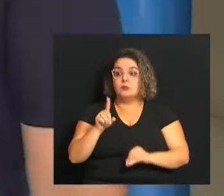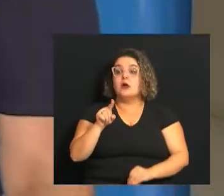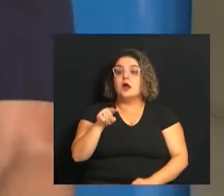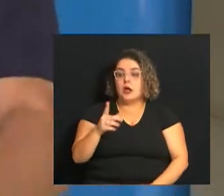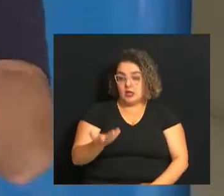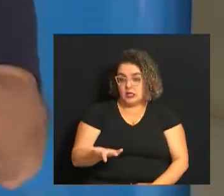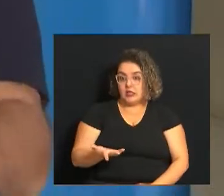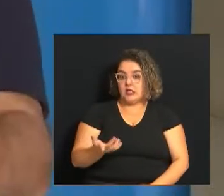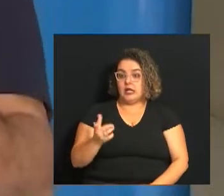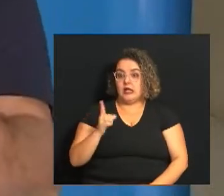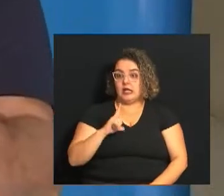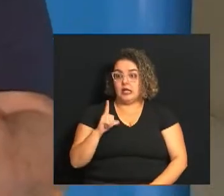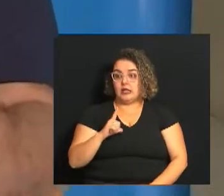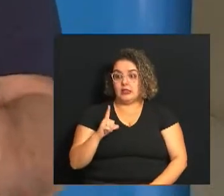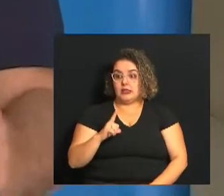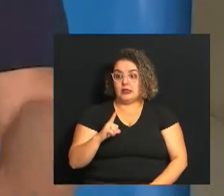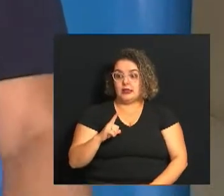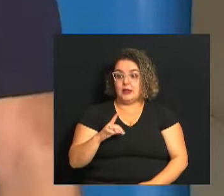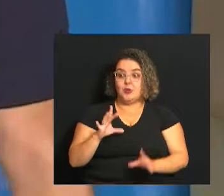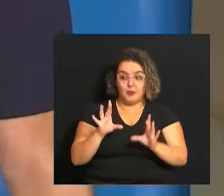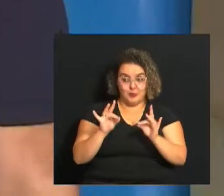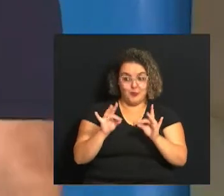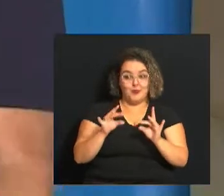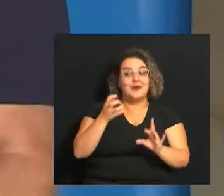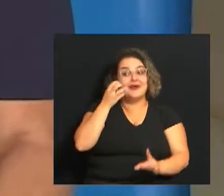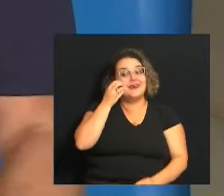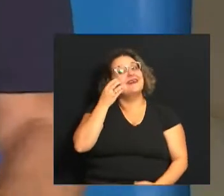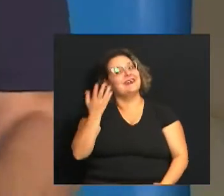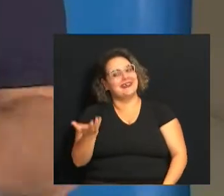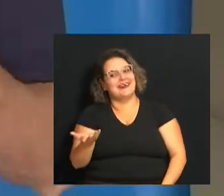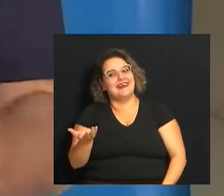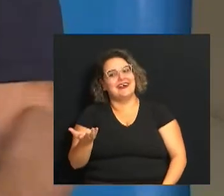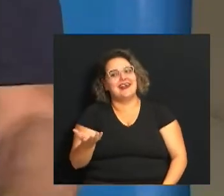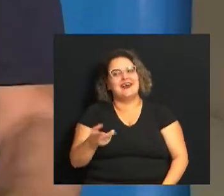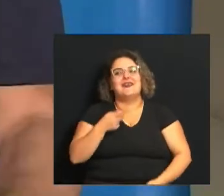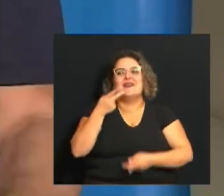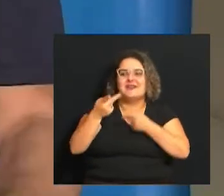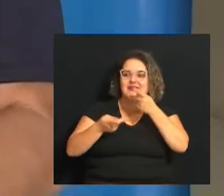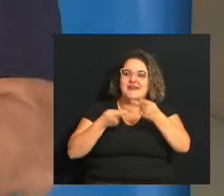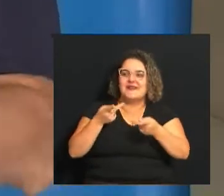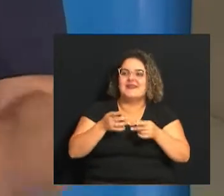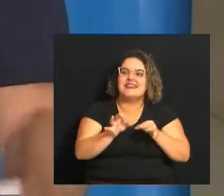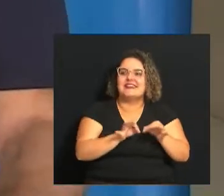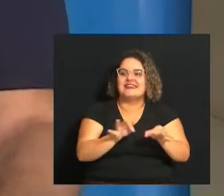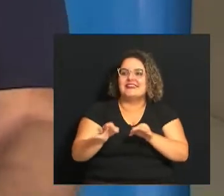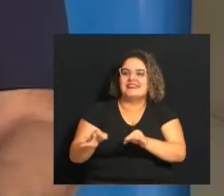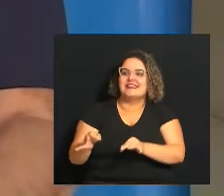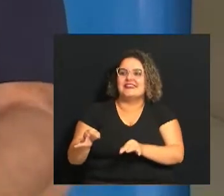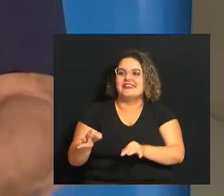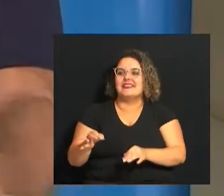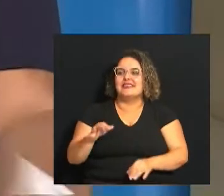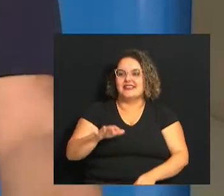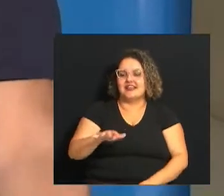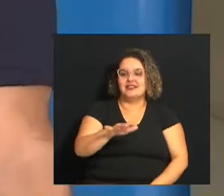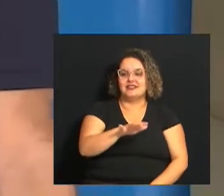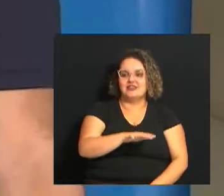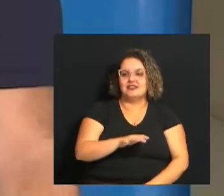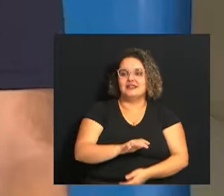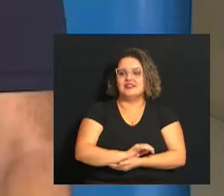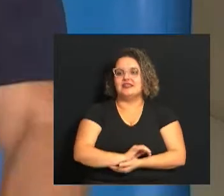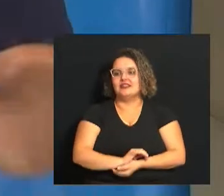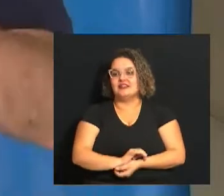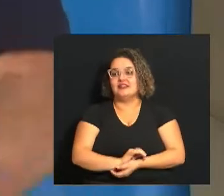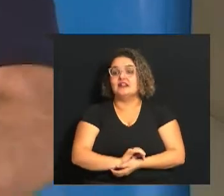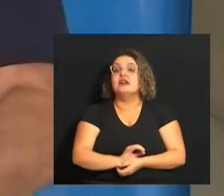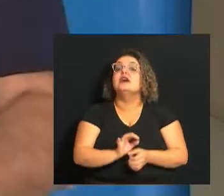nós temos aqui, que eu trouxe até uma colinha, viu, André? Opa! Para a gente falar da Pode nossa programação programação aqui regional, né? A nossa programação